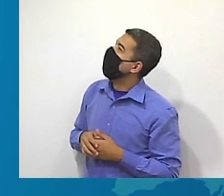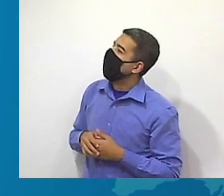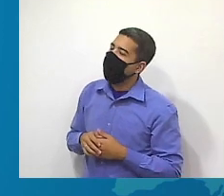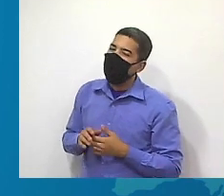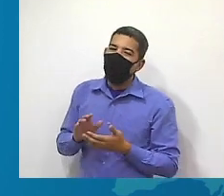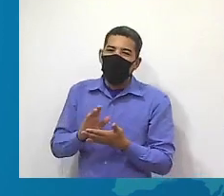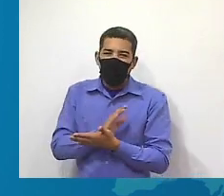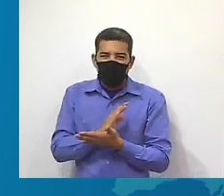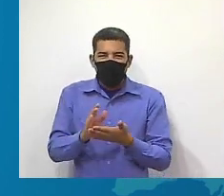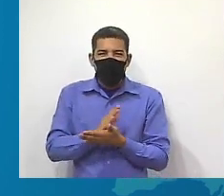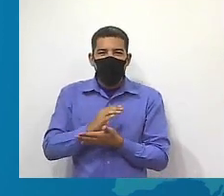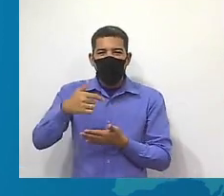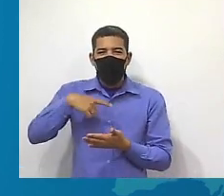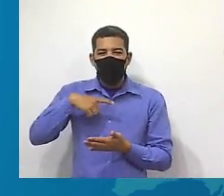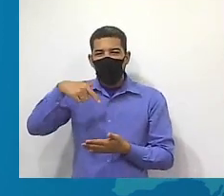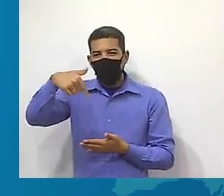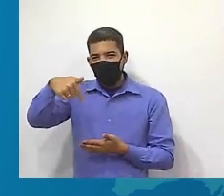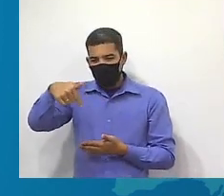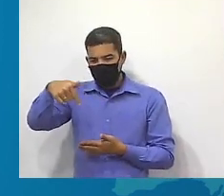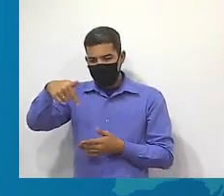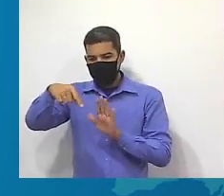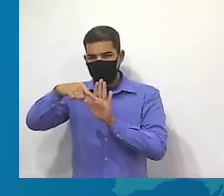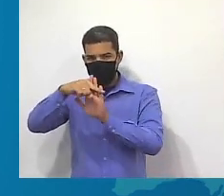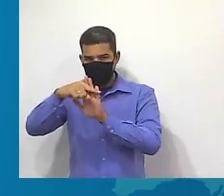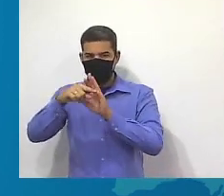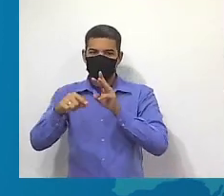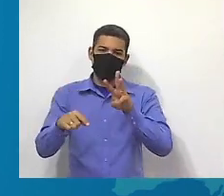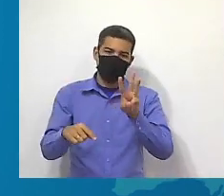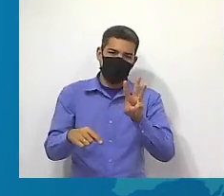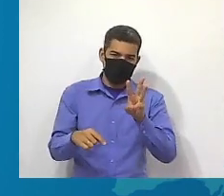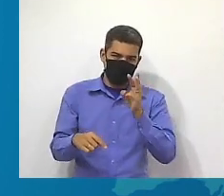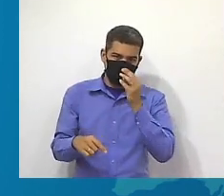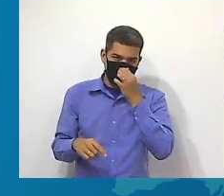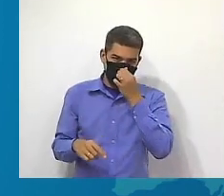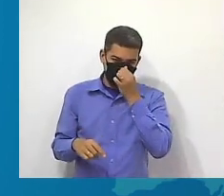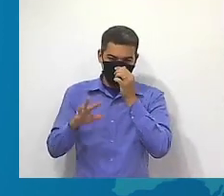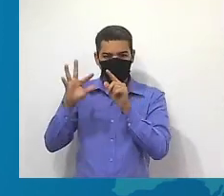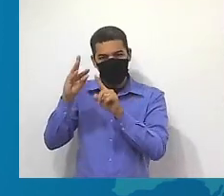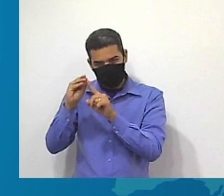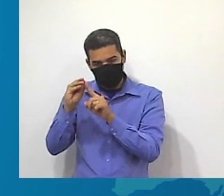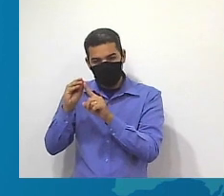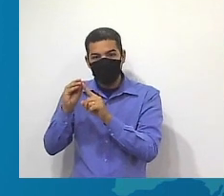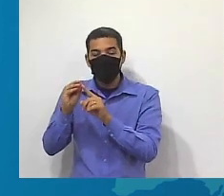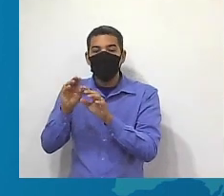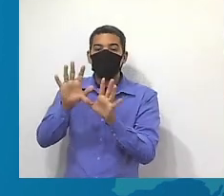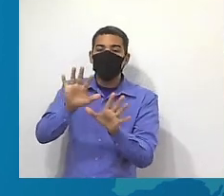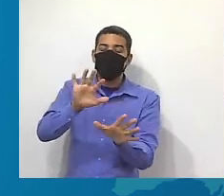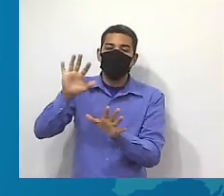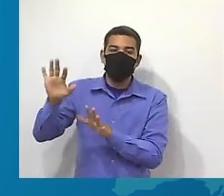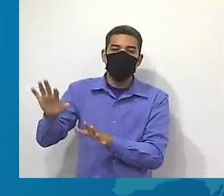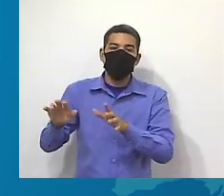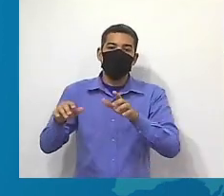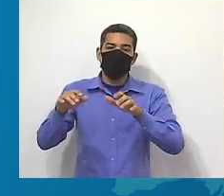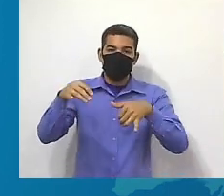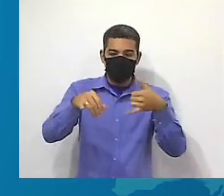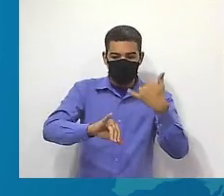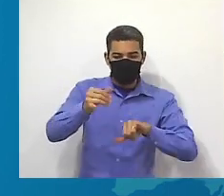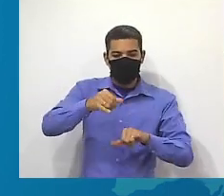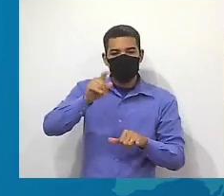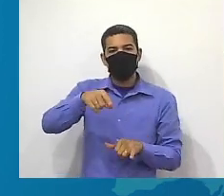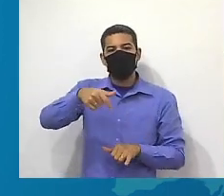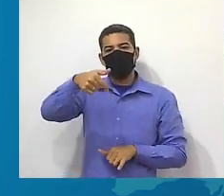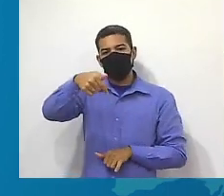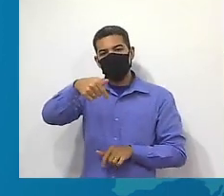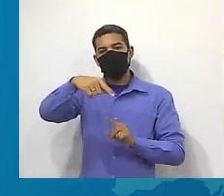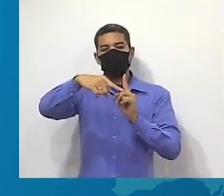W. Enquanto que nos livros de química, em alguns livros, não todos, vai ser apresentado como Q mais W. Não é porque